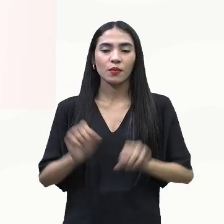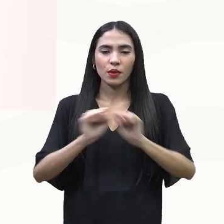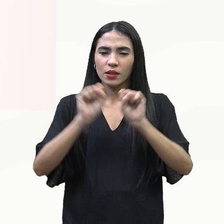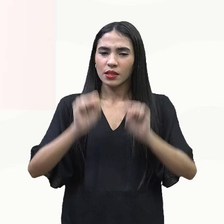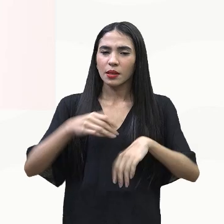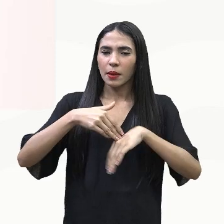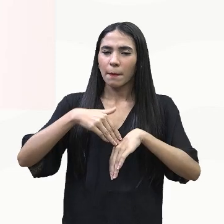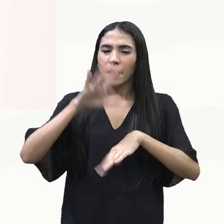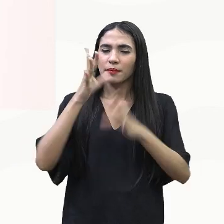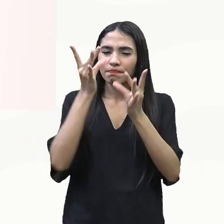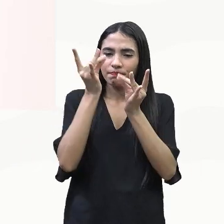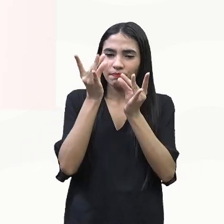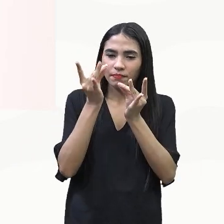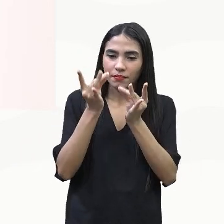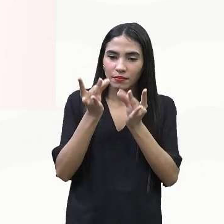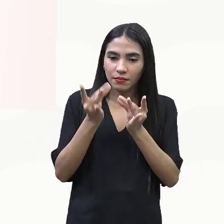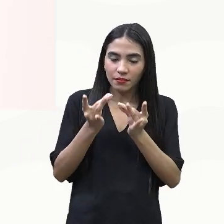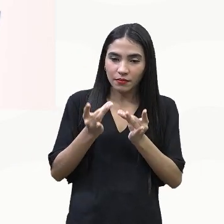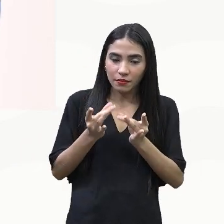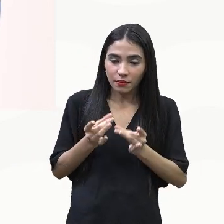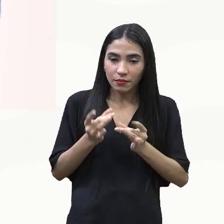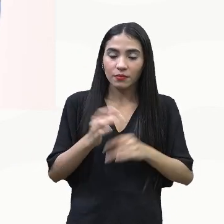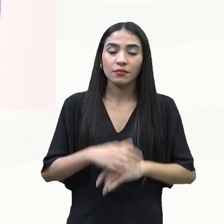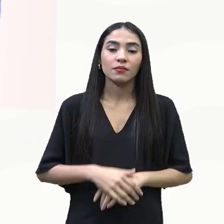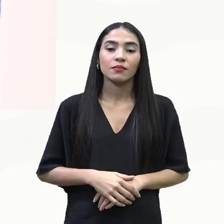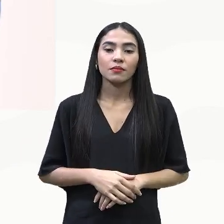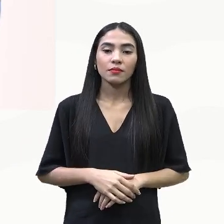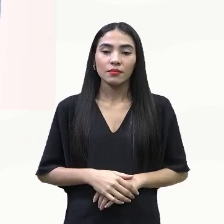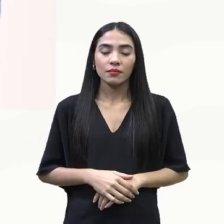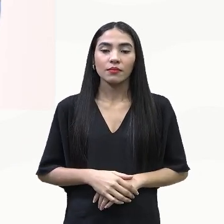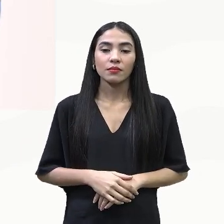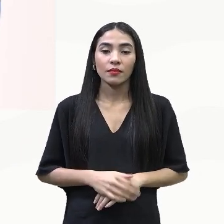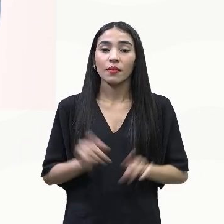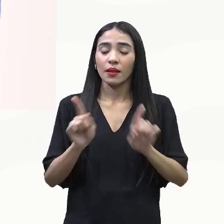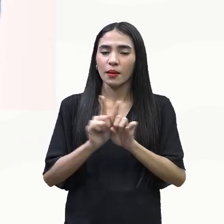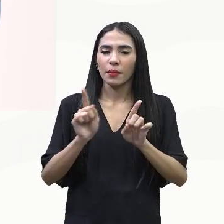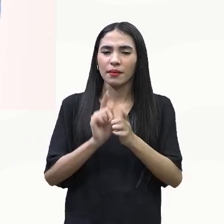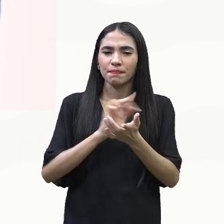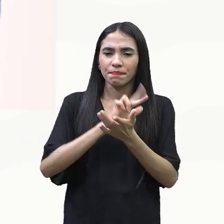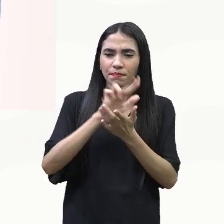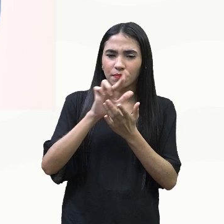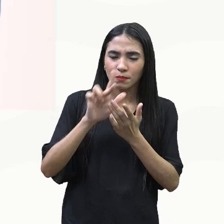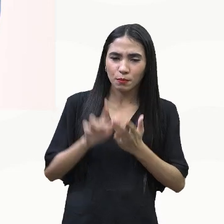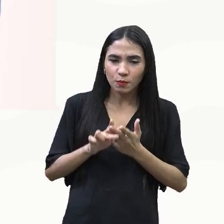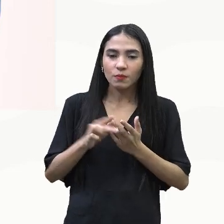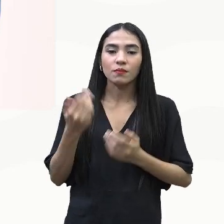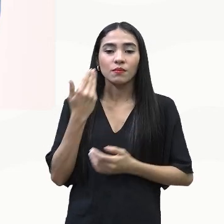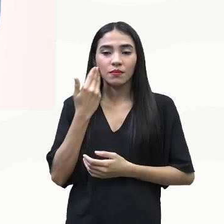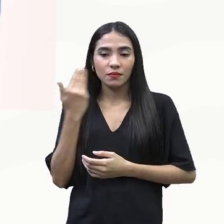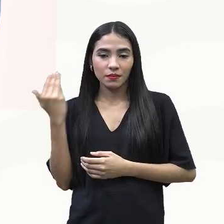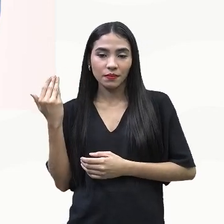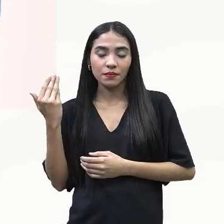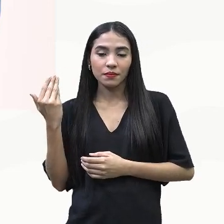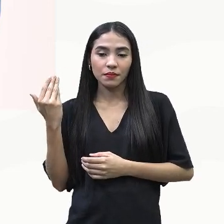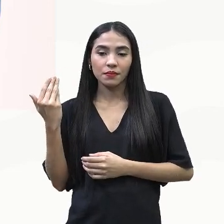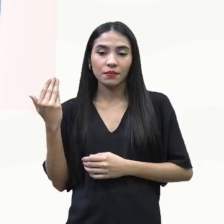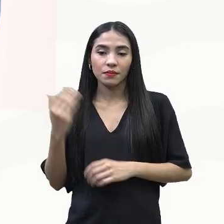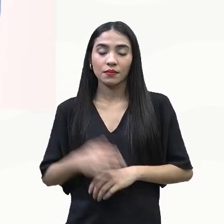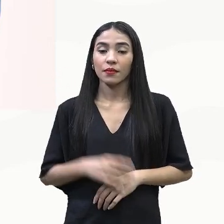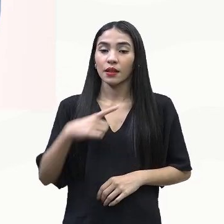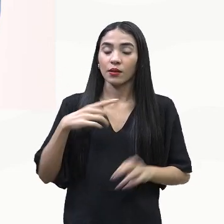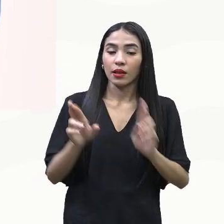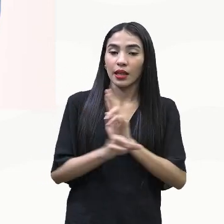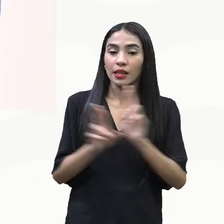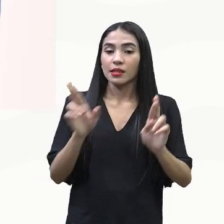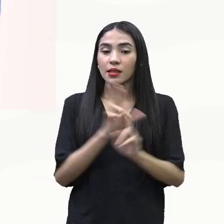mais complexo do que o que nós podemos ver aqui. O pênis, né? A genitália e tudo mais,